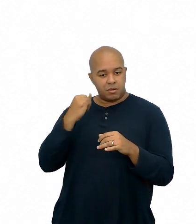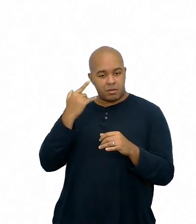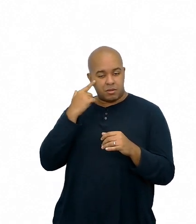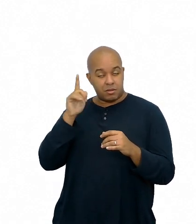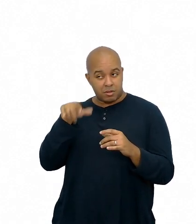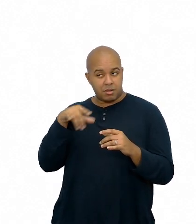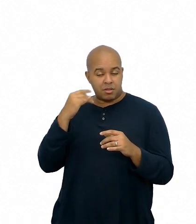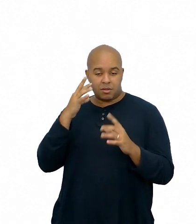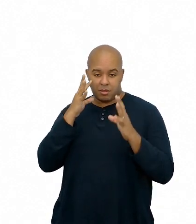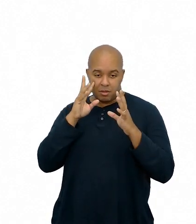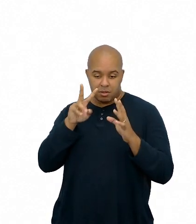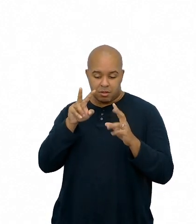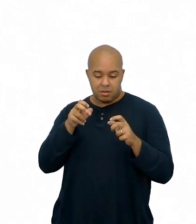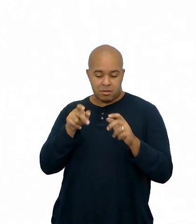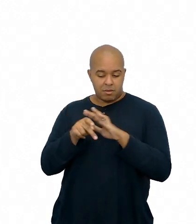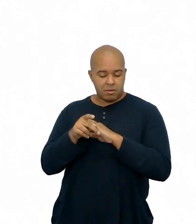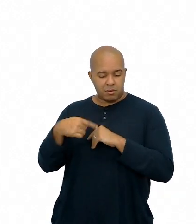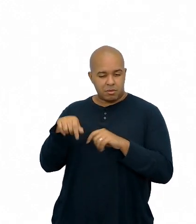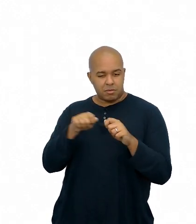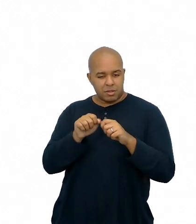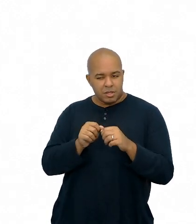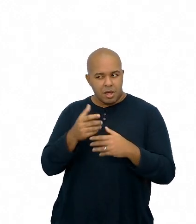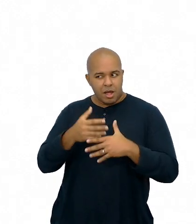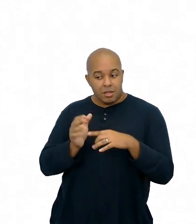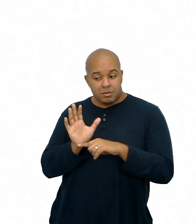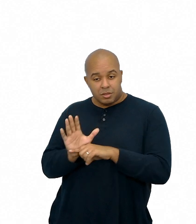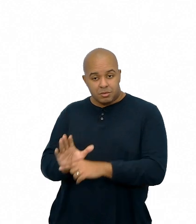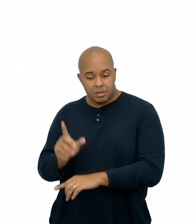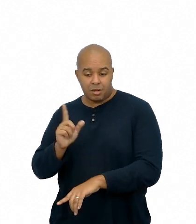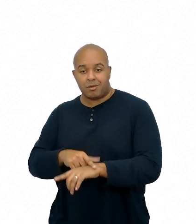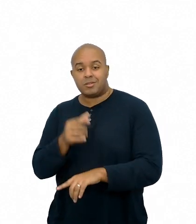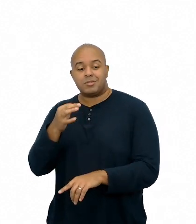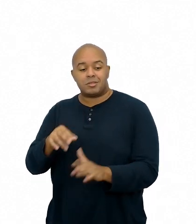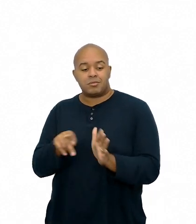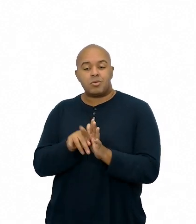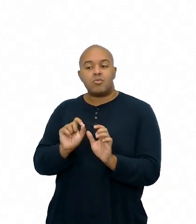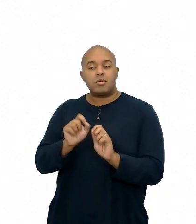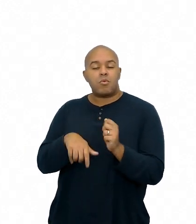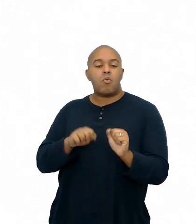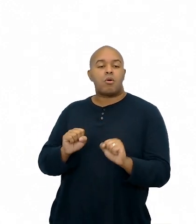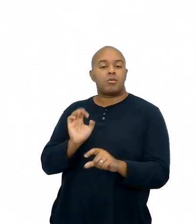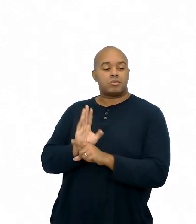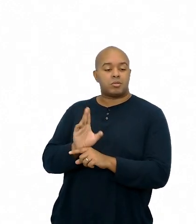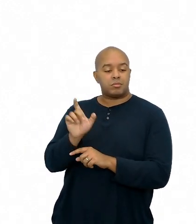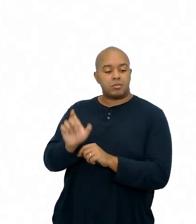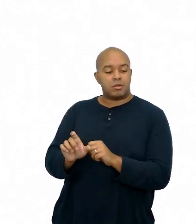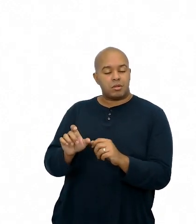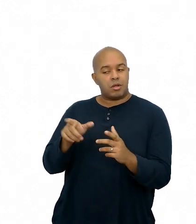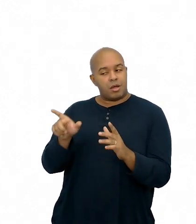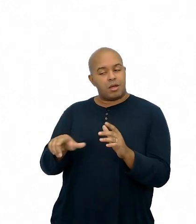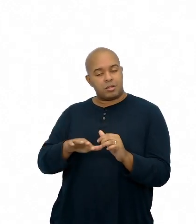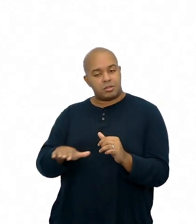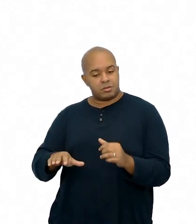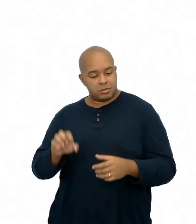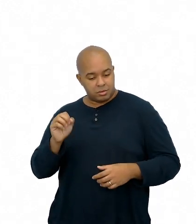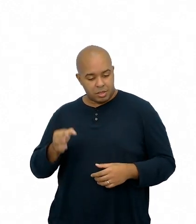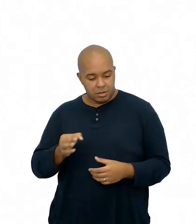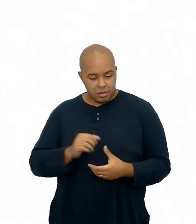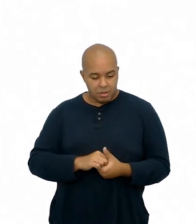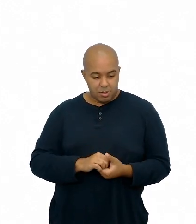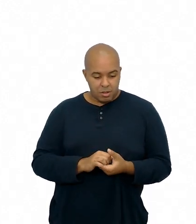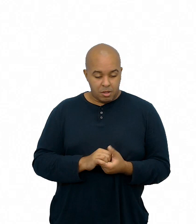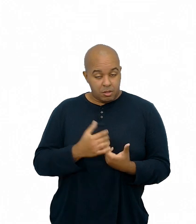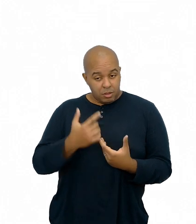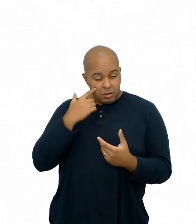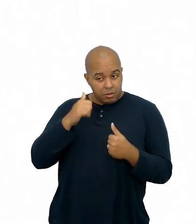gente estar observando tudo isso para a gente poder intervir no momento certo, né, e poder estar auxiliando as crianças, né.